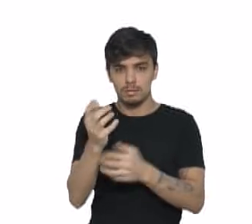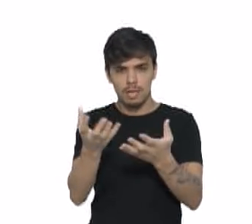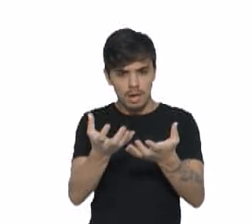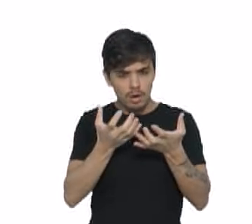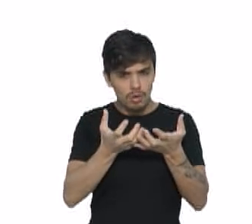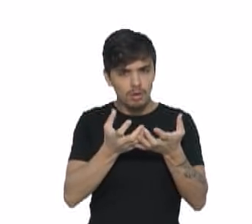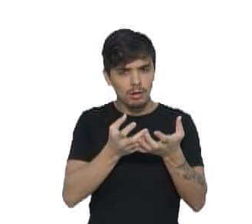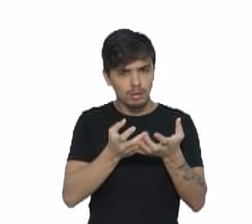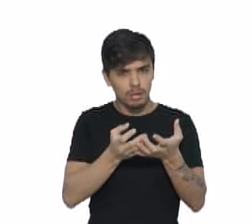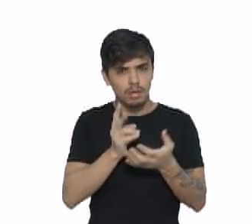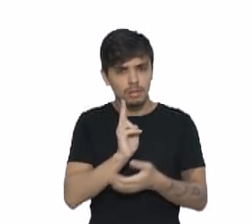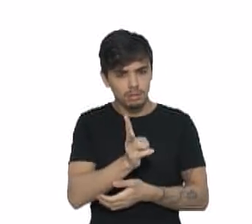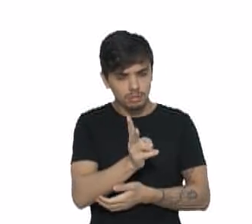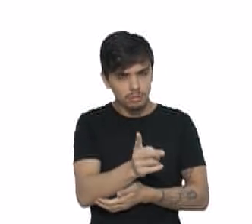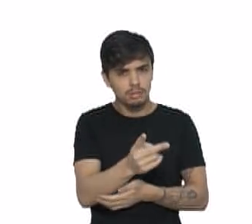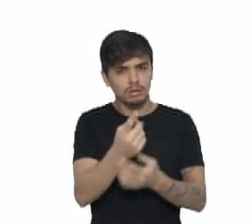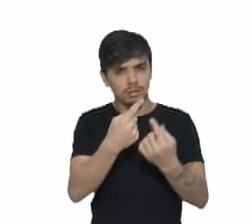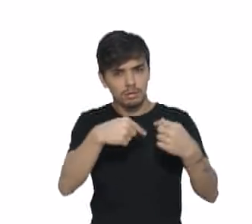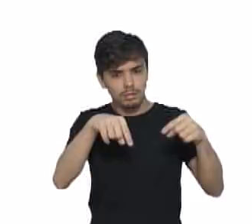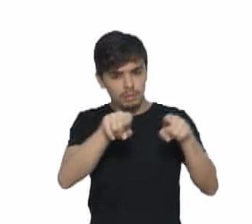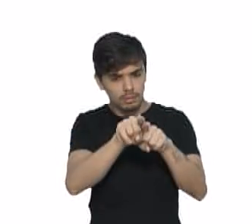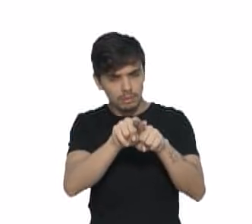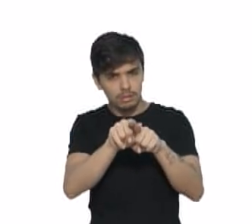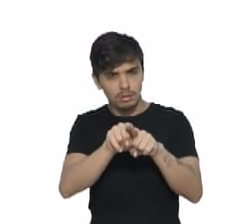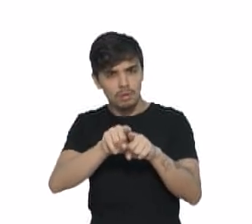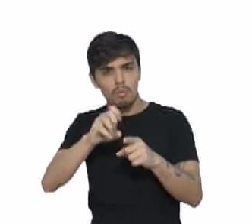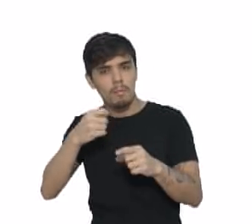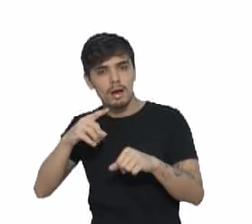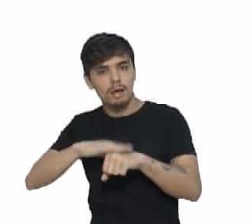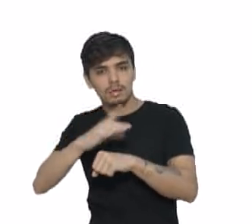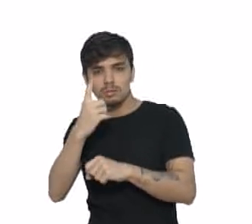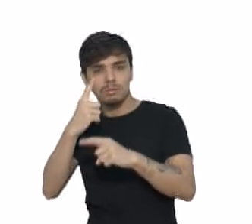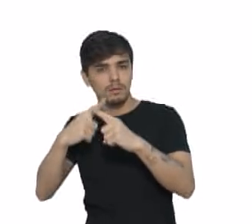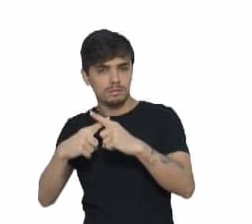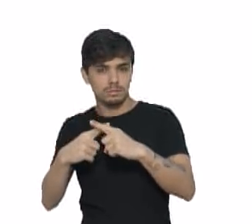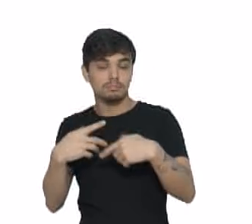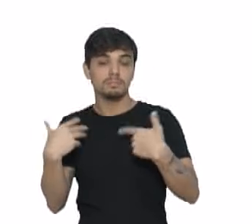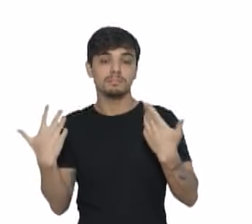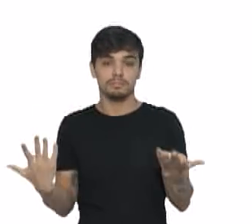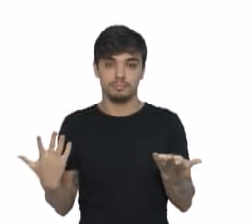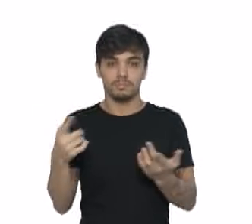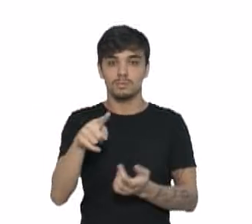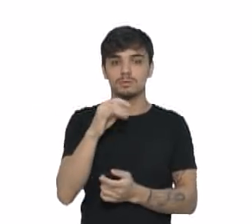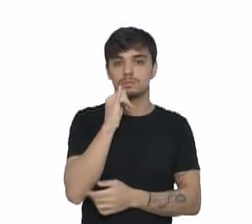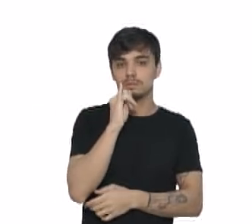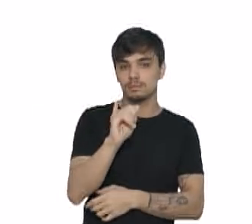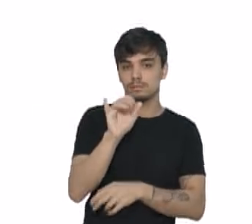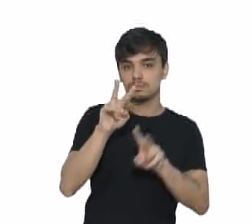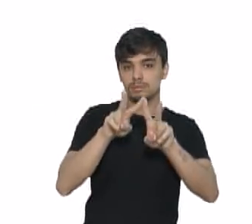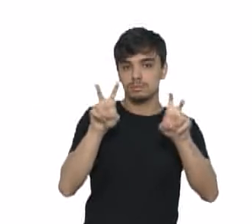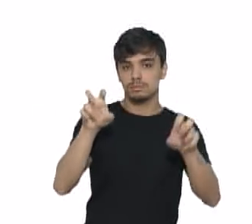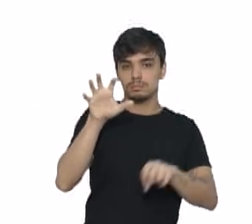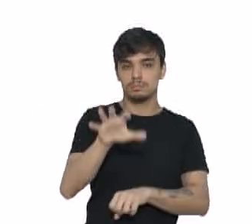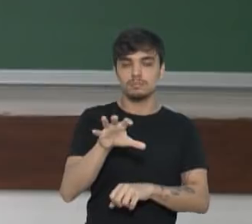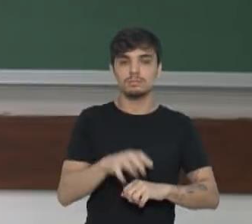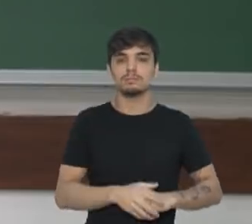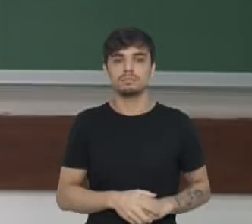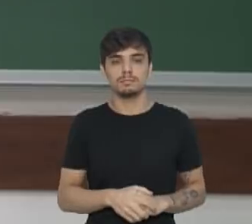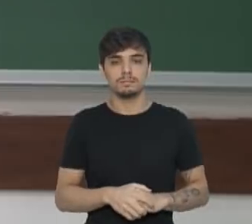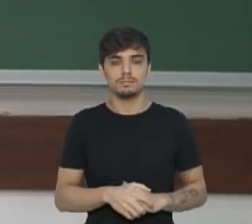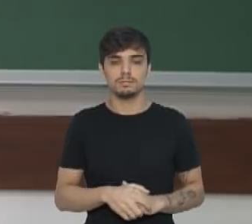isto ainda uma vez e ainda inúmeras vezes? Tá? O que você diria sobre isso? Né?